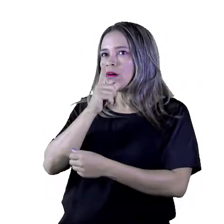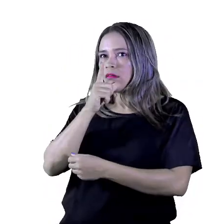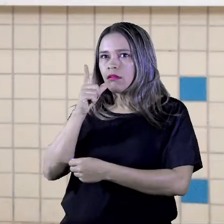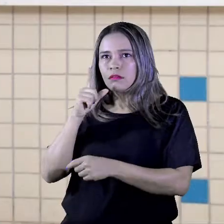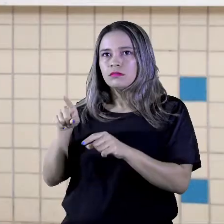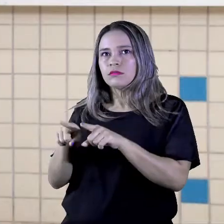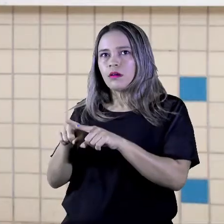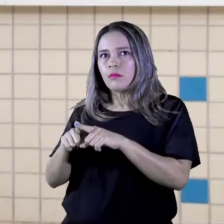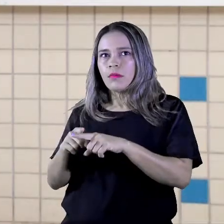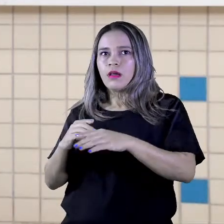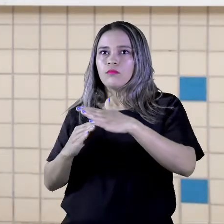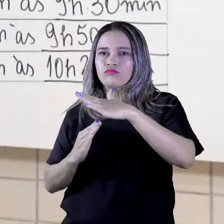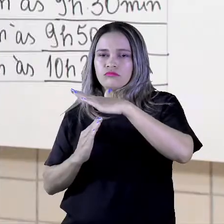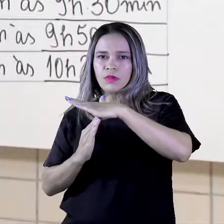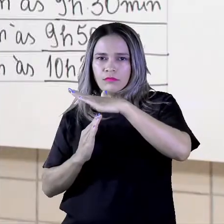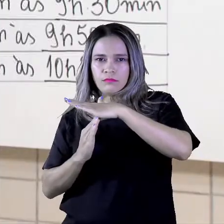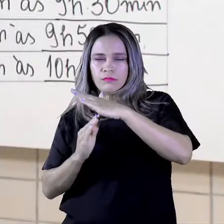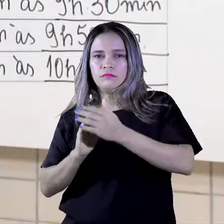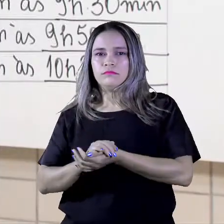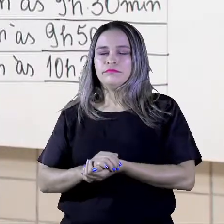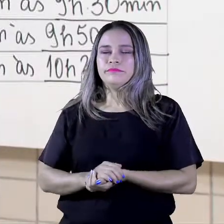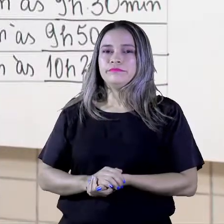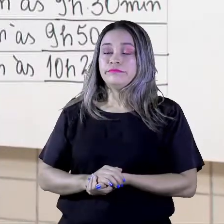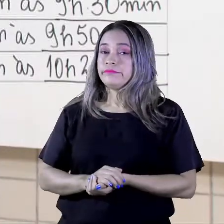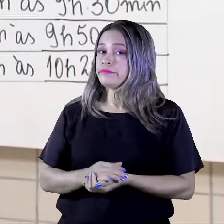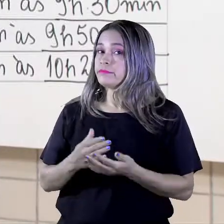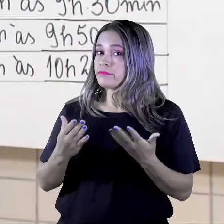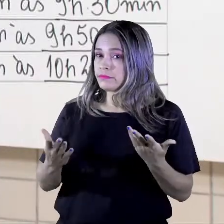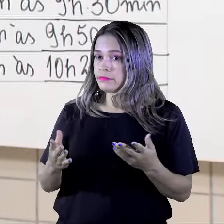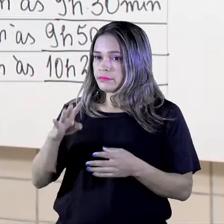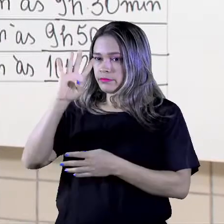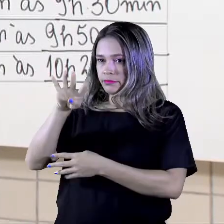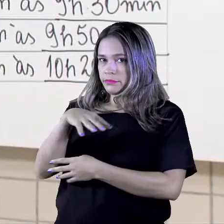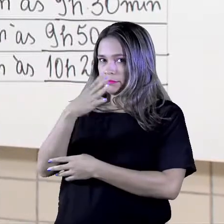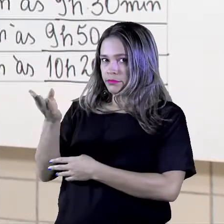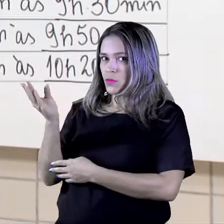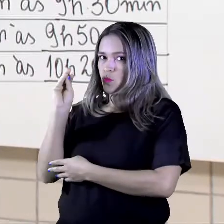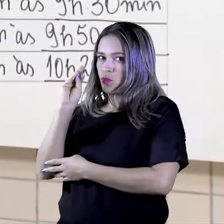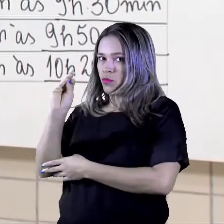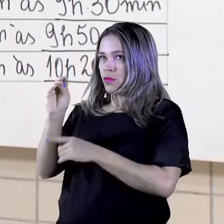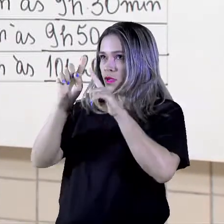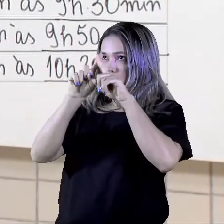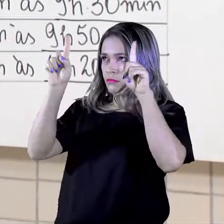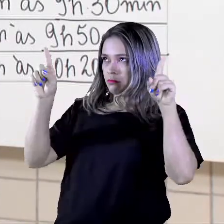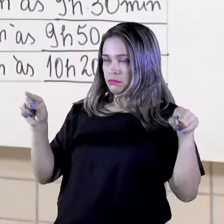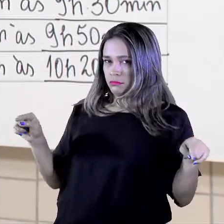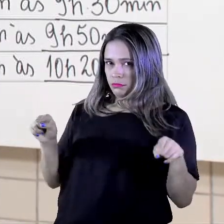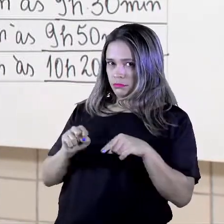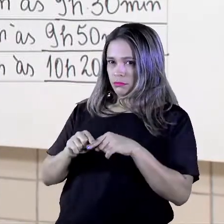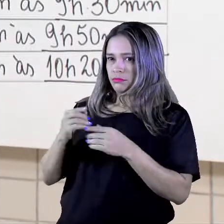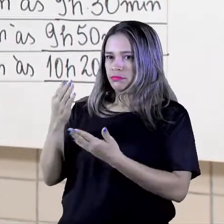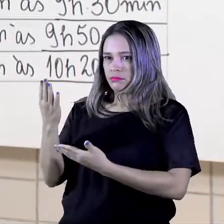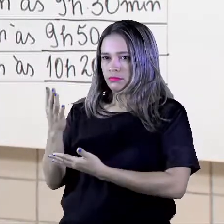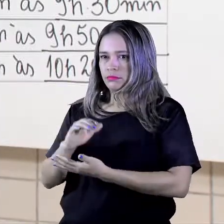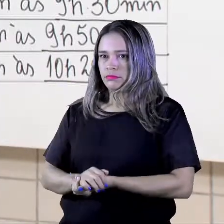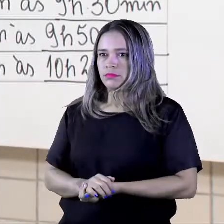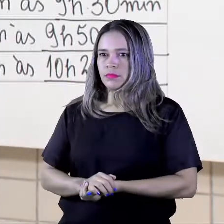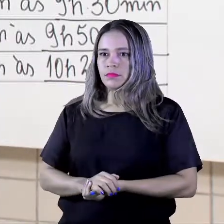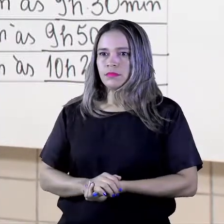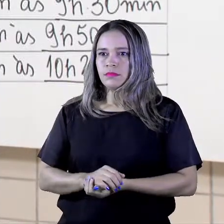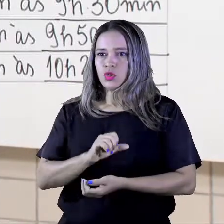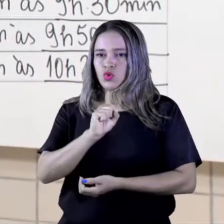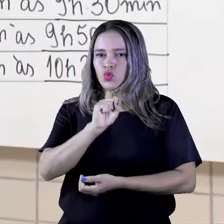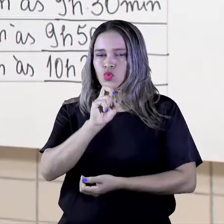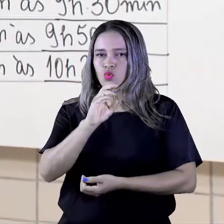intervalo. Olha só, agora essa tabela está copiada aqui no meu quadro e está aqui o título da minha tabela, sucessão do